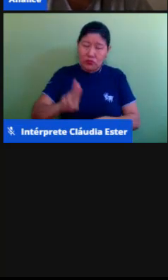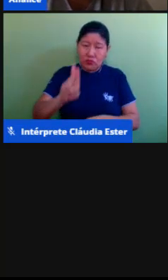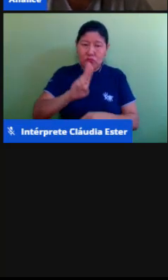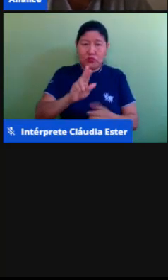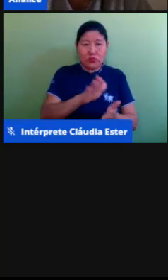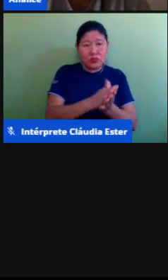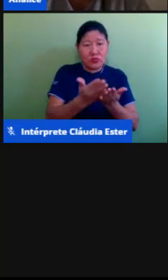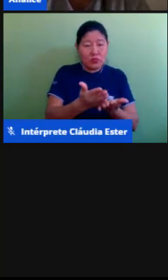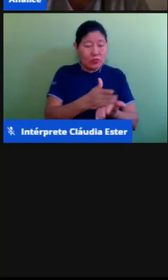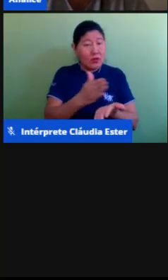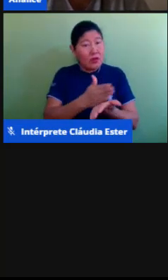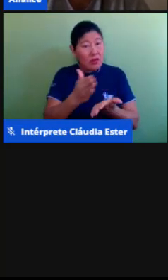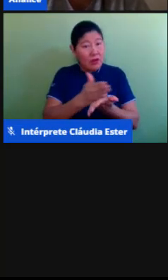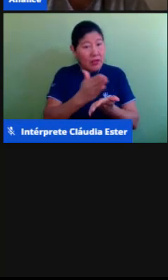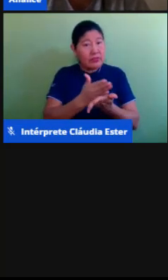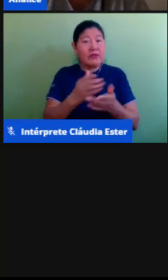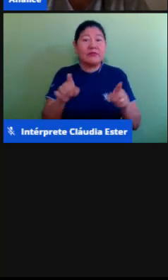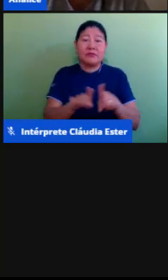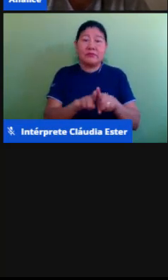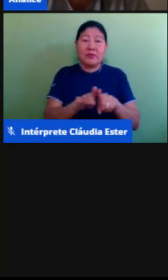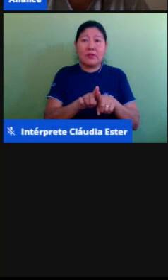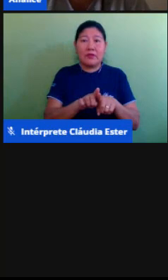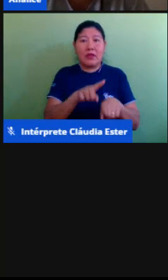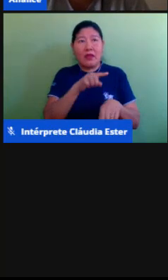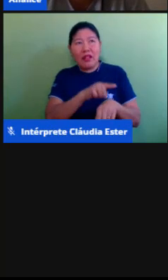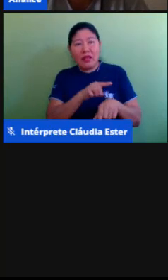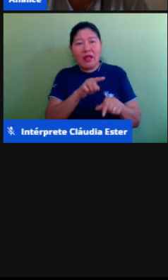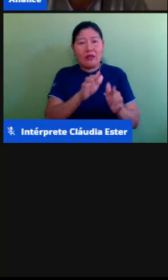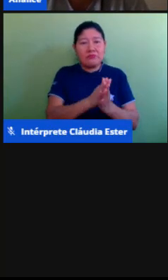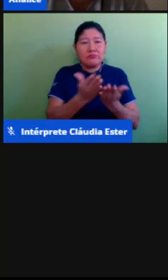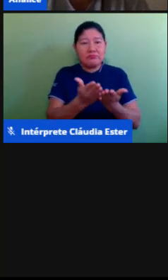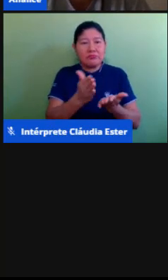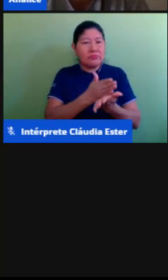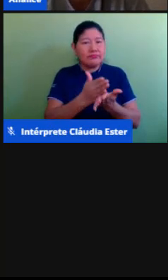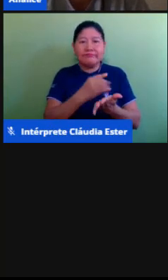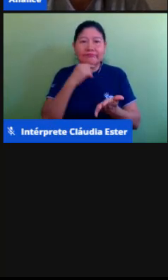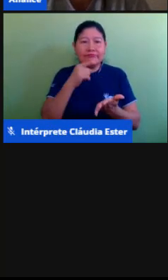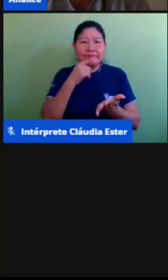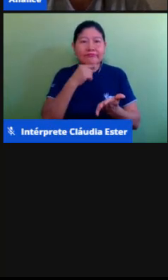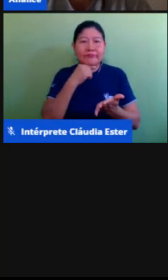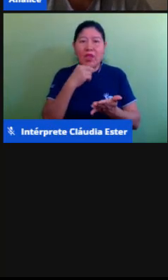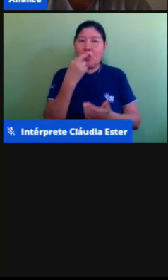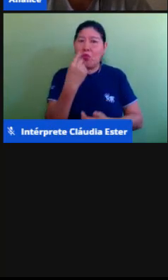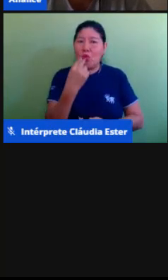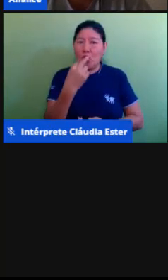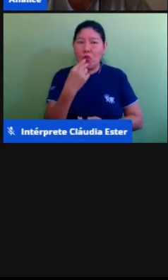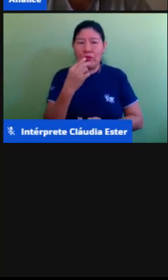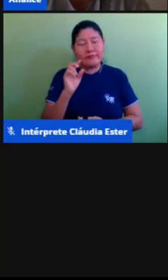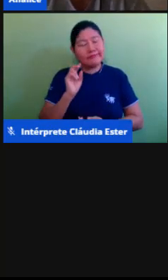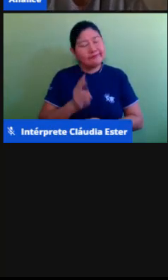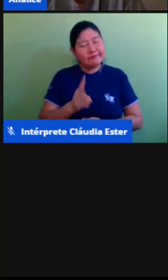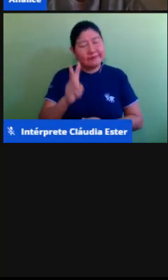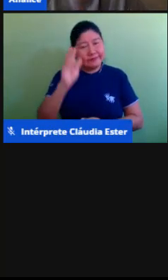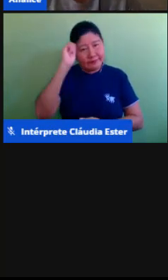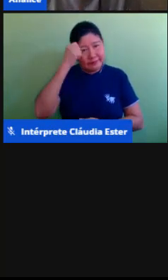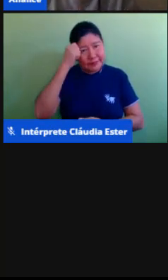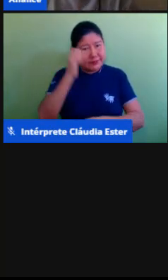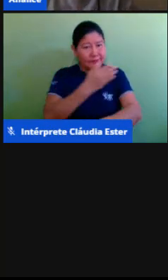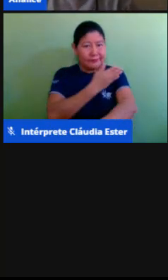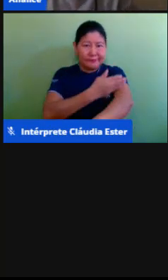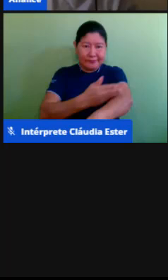gente, infelizmente, não consegue fazer colorido, né? Vai preto e branco, e aí a gente consegue fazer com que